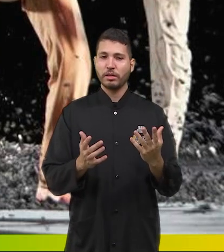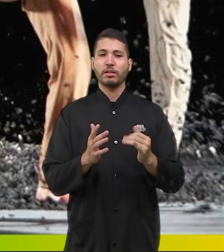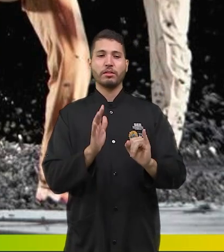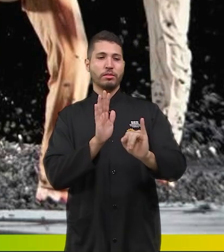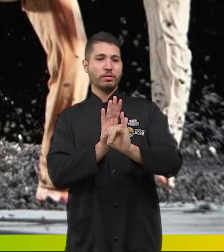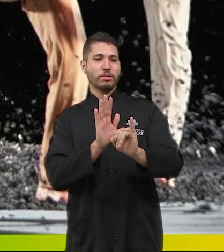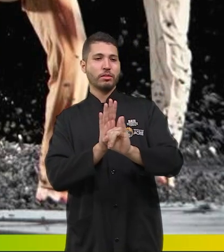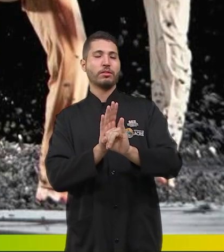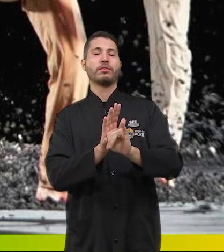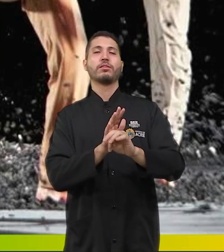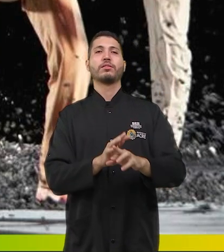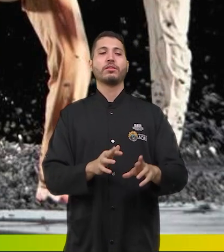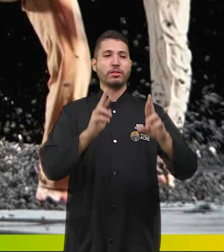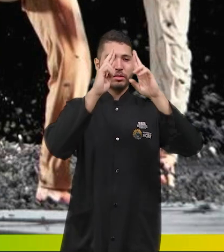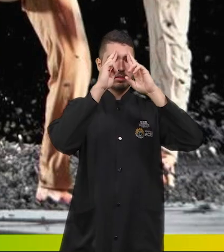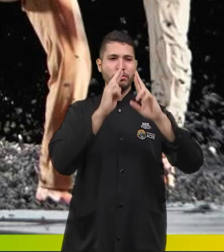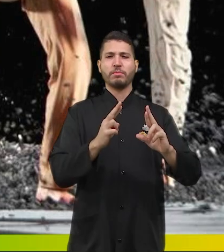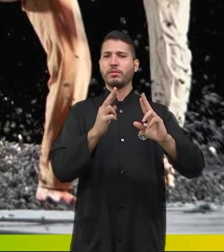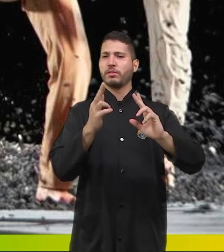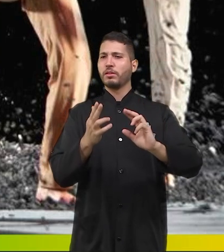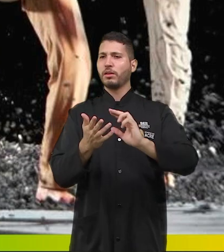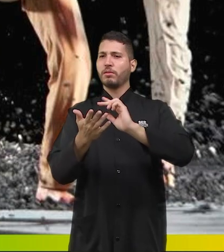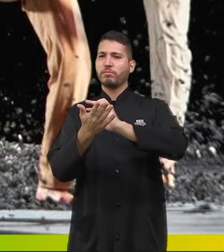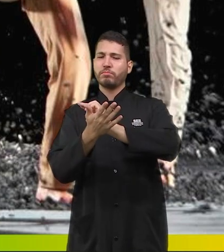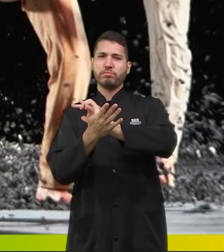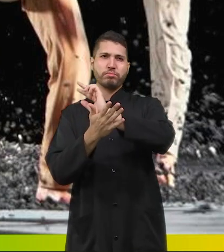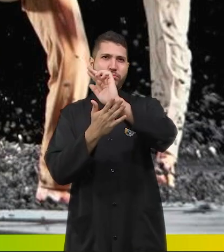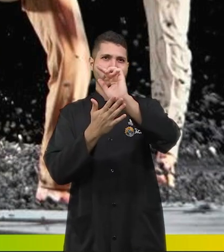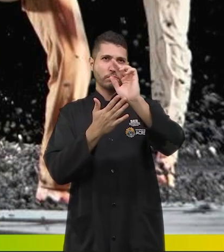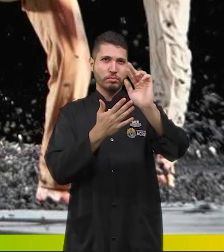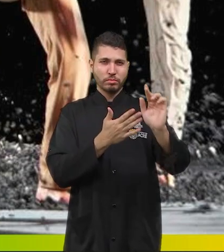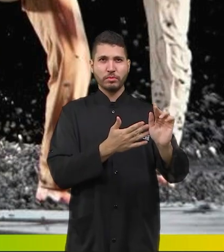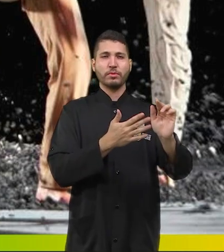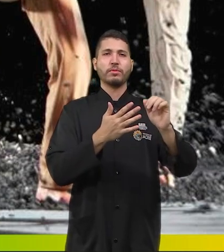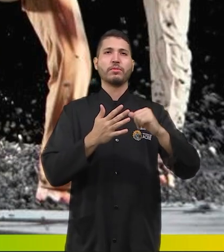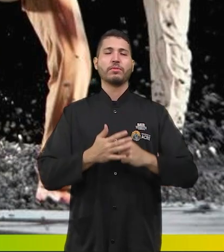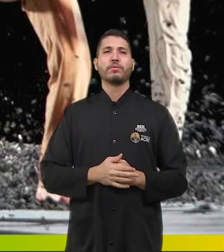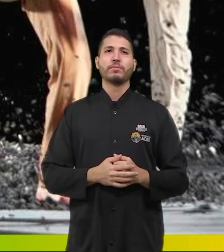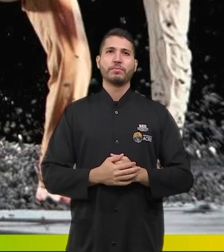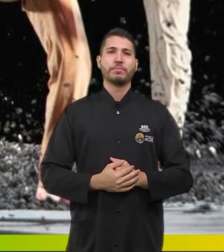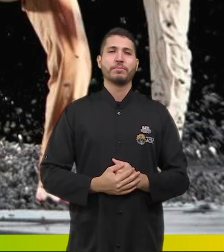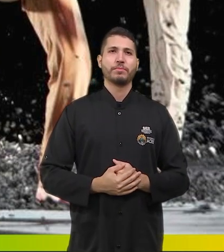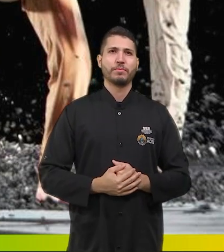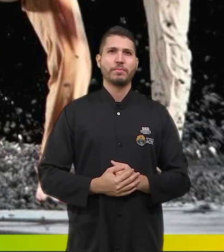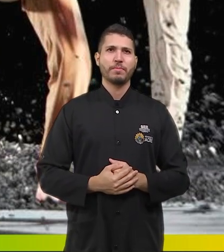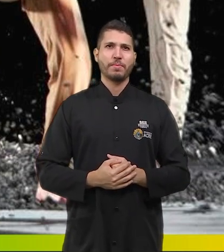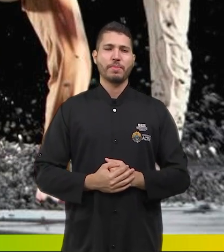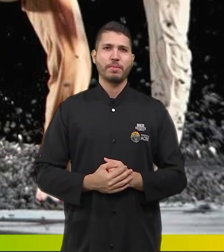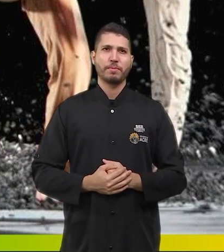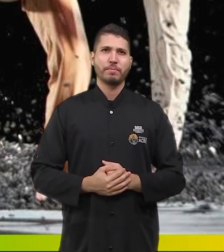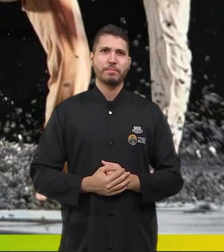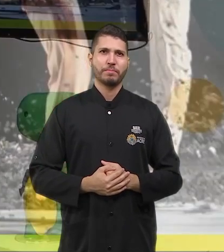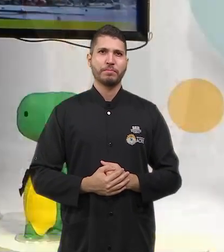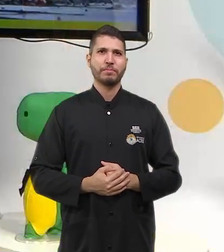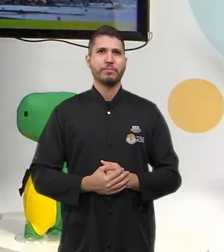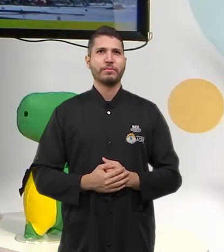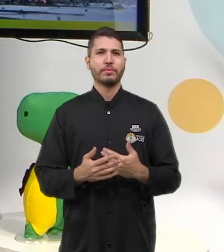respeito à diversidade e de valorização do autoconhecimento, aprimorando assim o desempenho